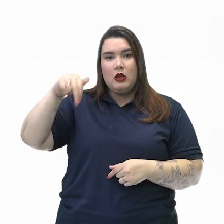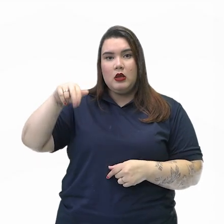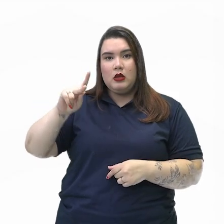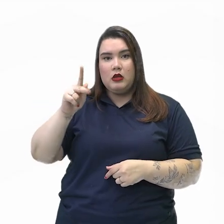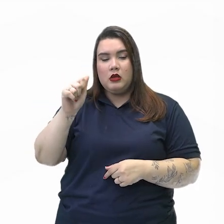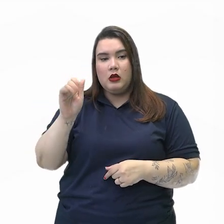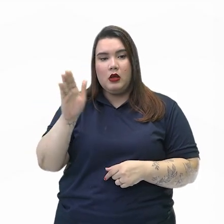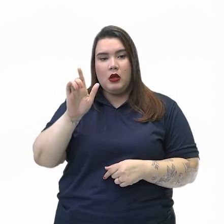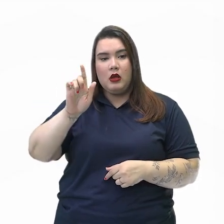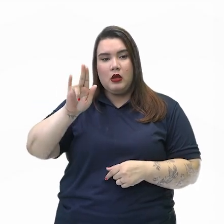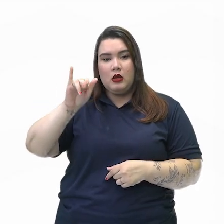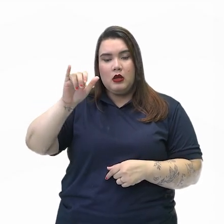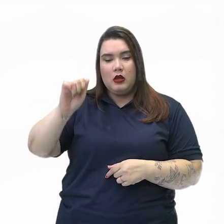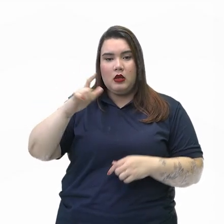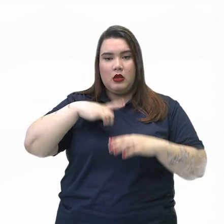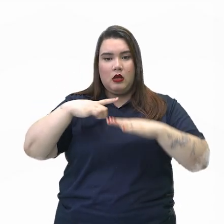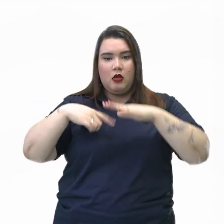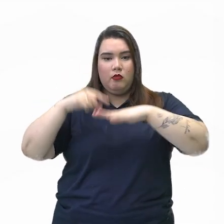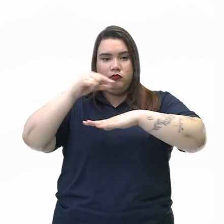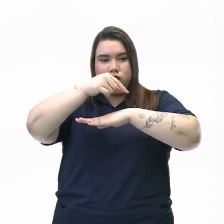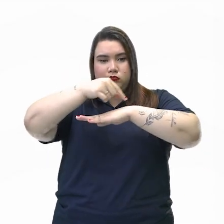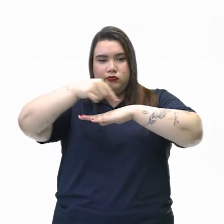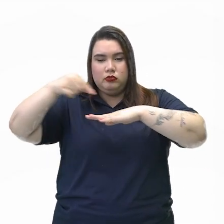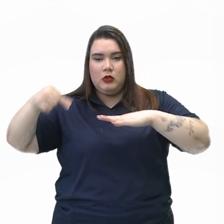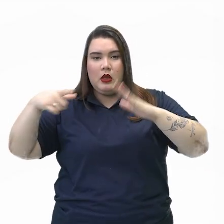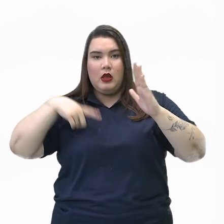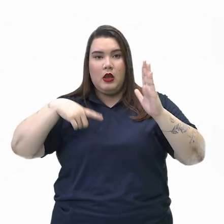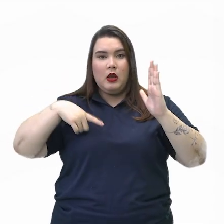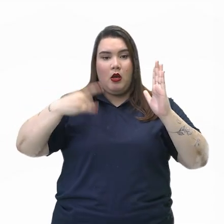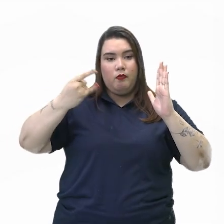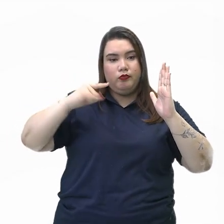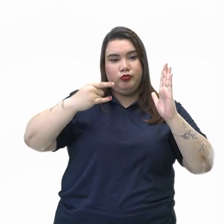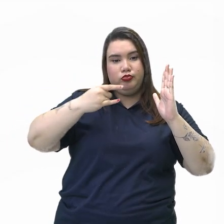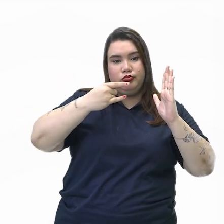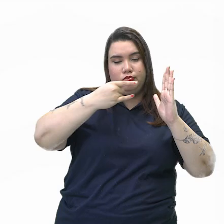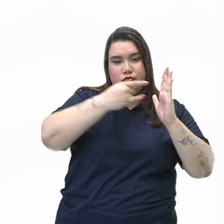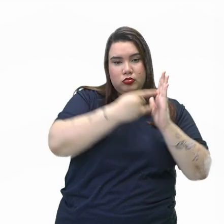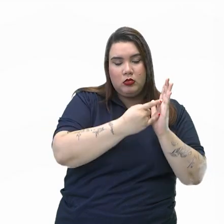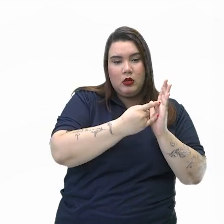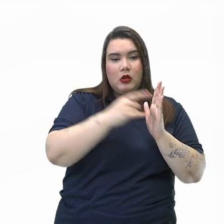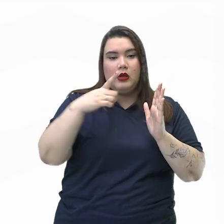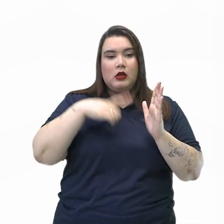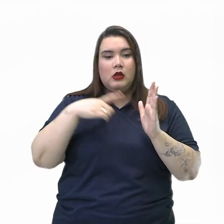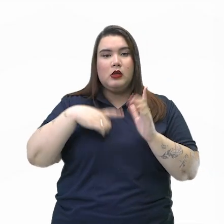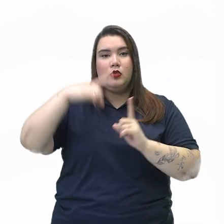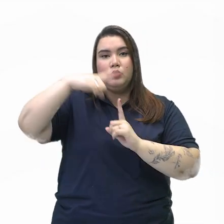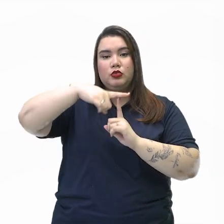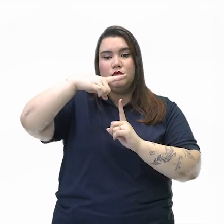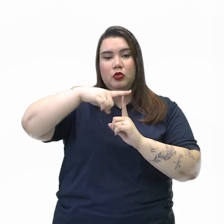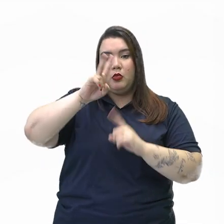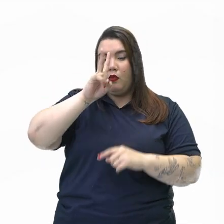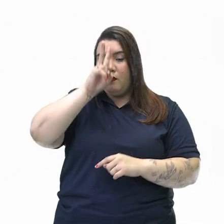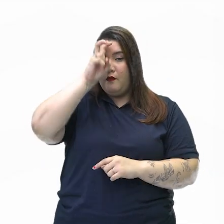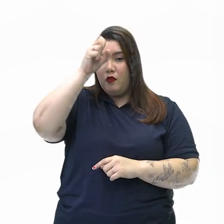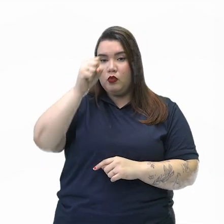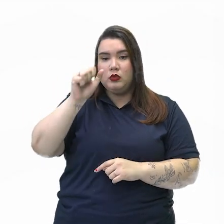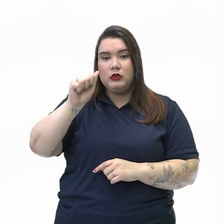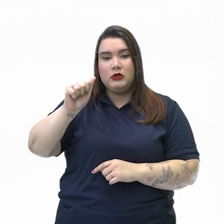elevada sobre o chão, composta por ímãs, e é propulsionado